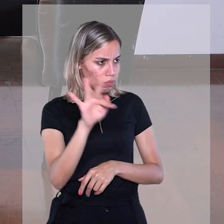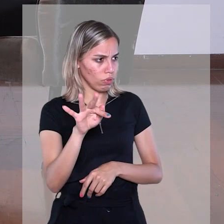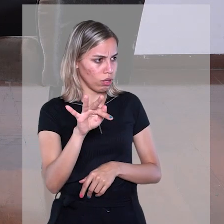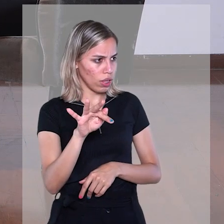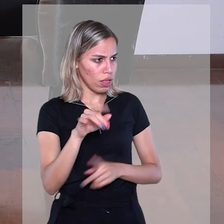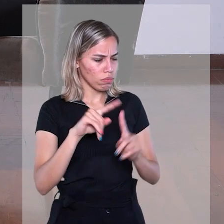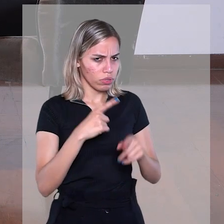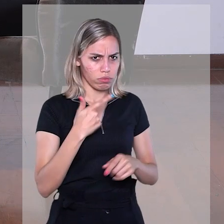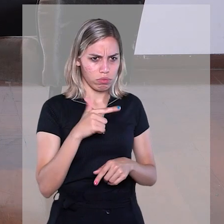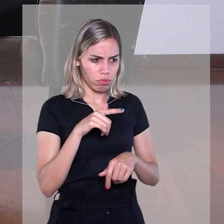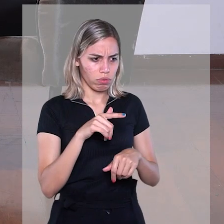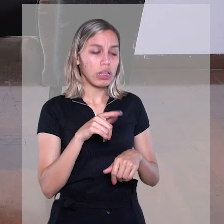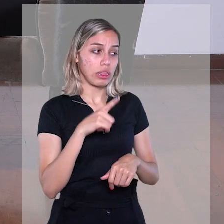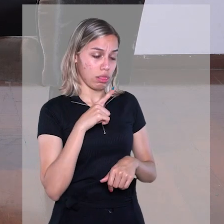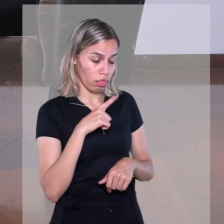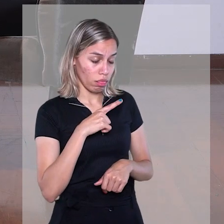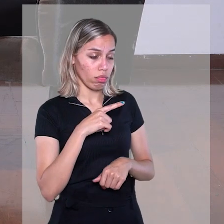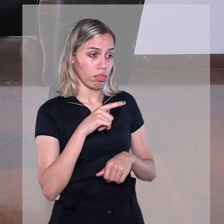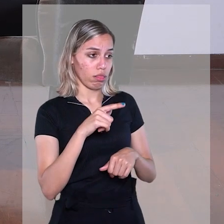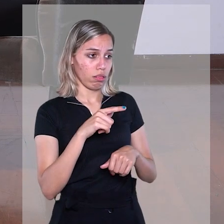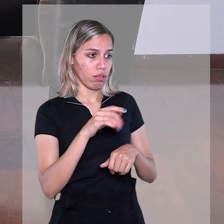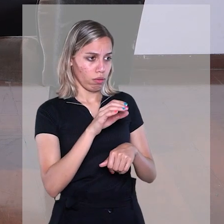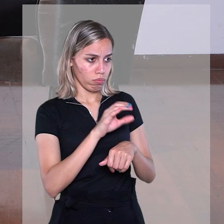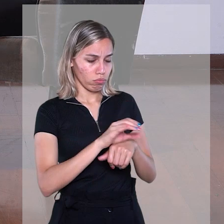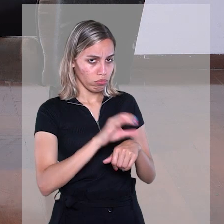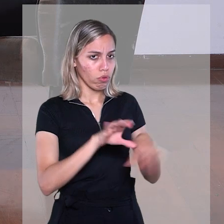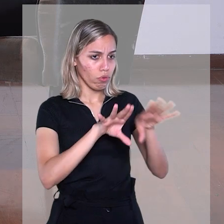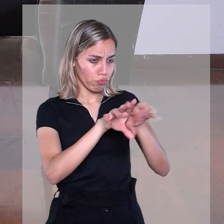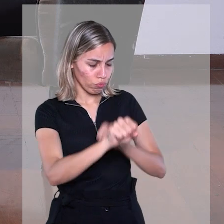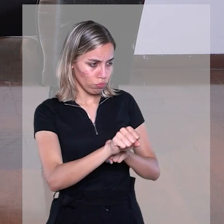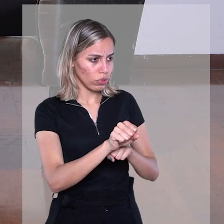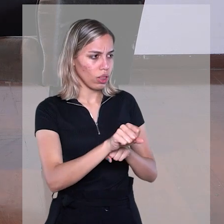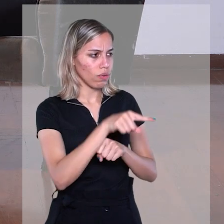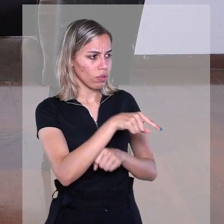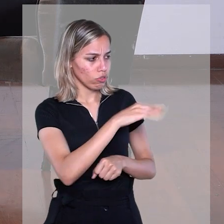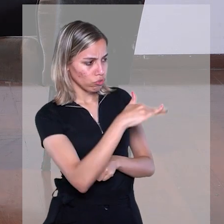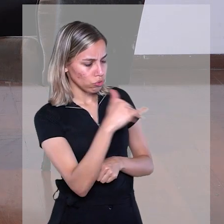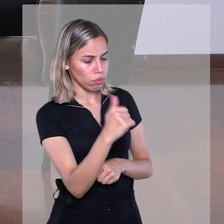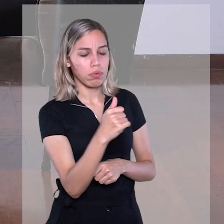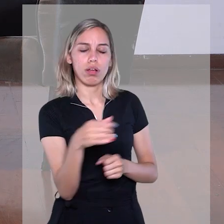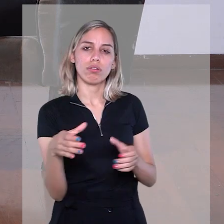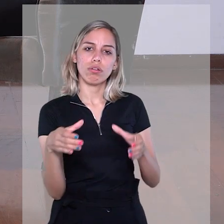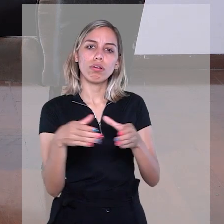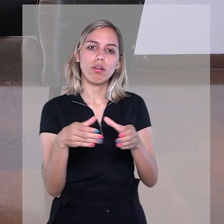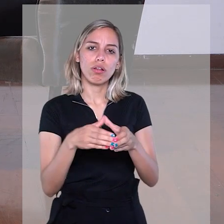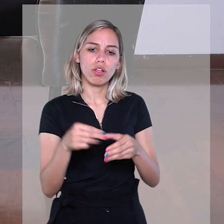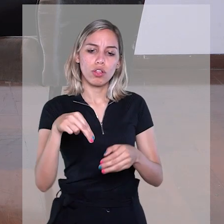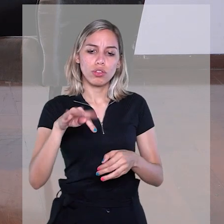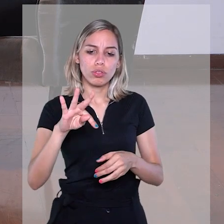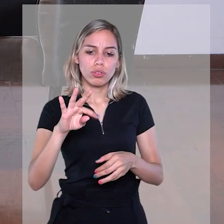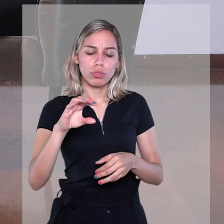convencional. Foi instaurada uma comissão de Notório Saber e nós gostaríamos de saber se você